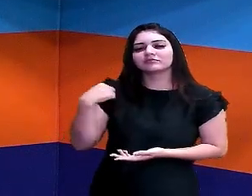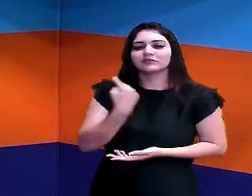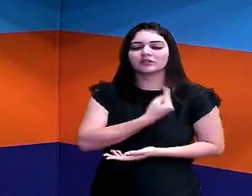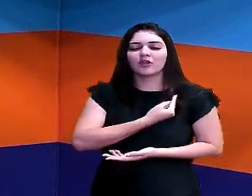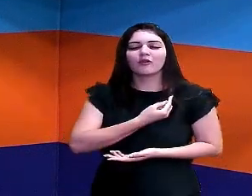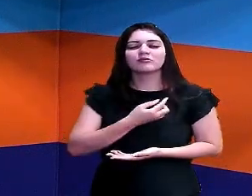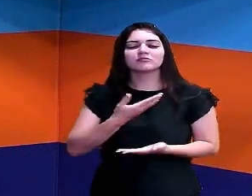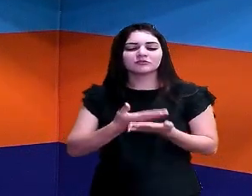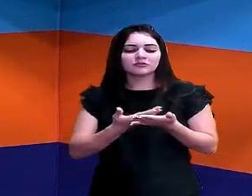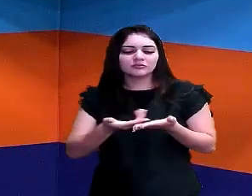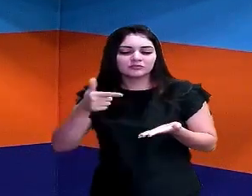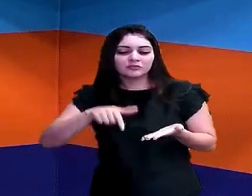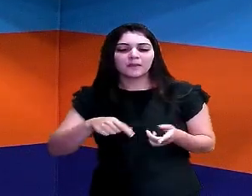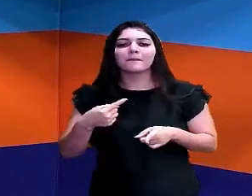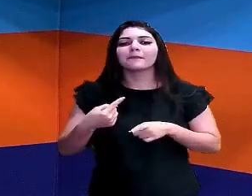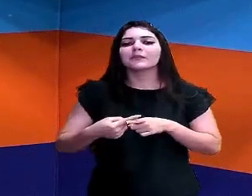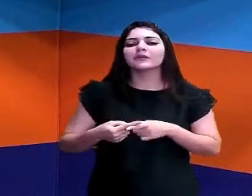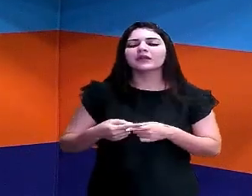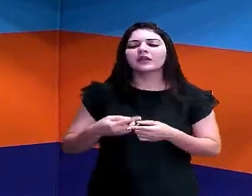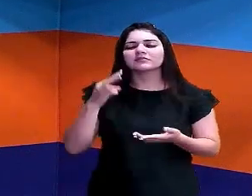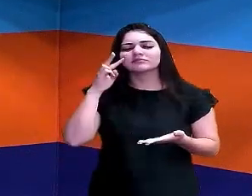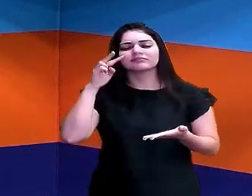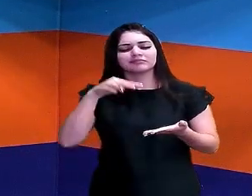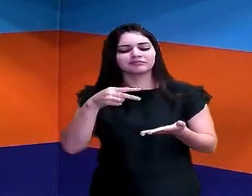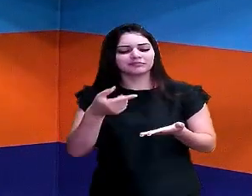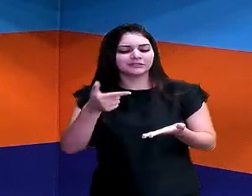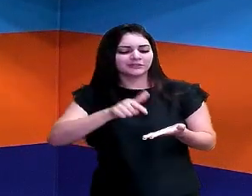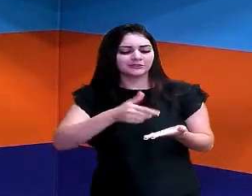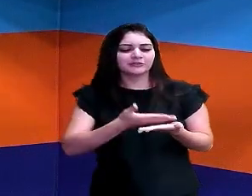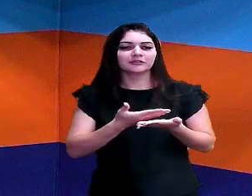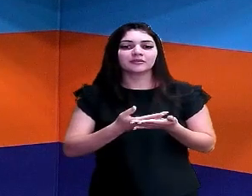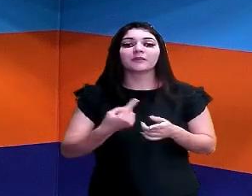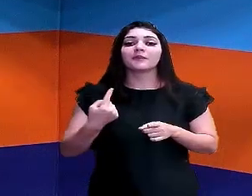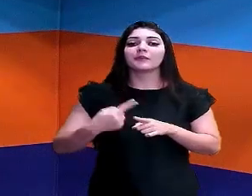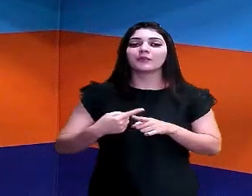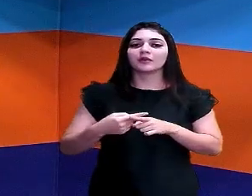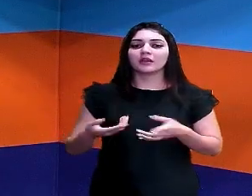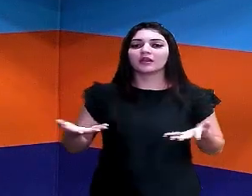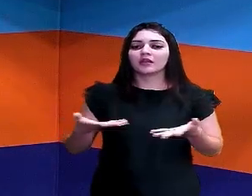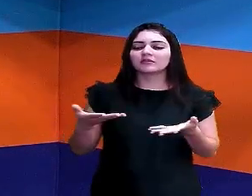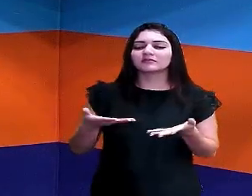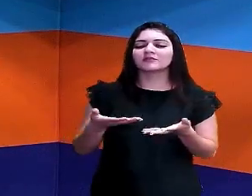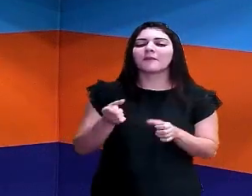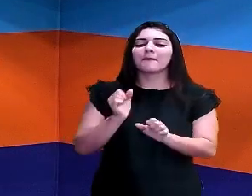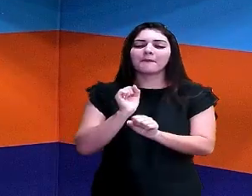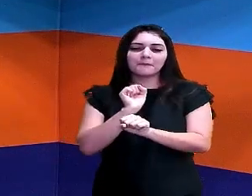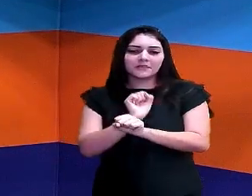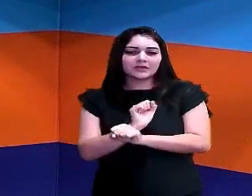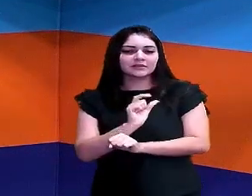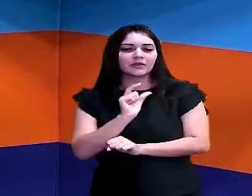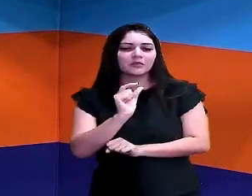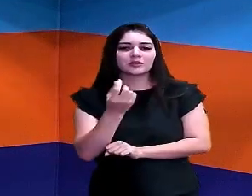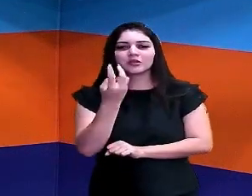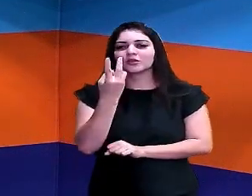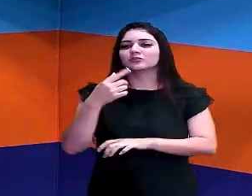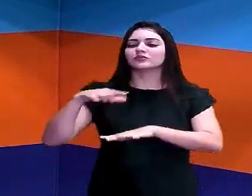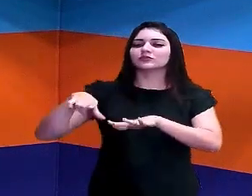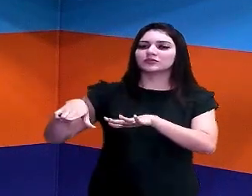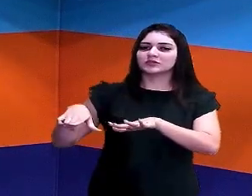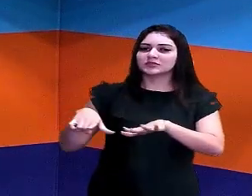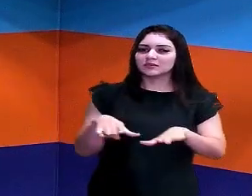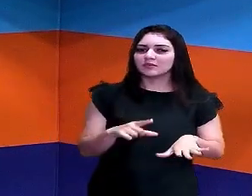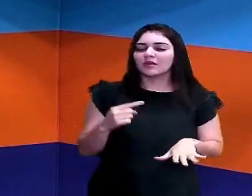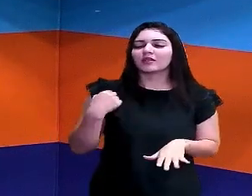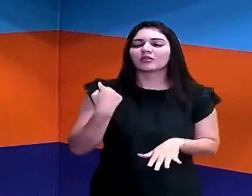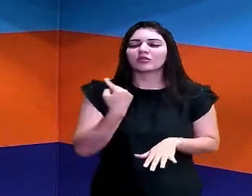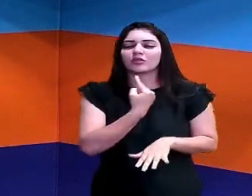revisão. Por que, professora, uma revisão? Porque nós vamos fazer aí uma pequena pausa de 2 semanas,